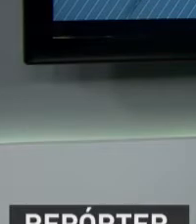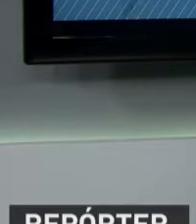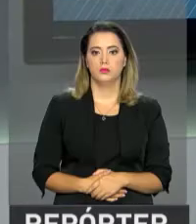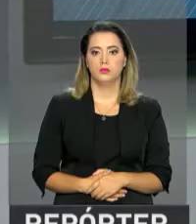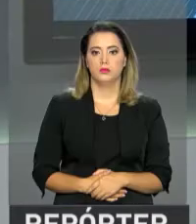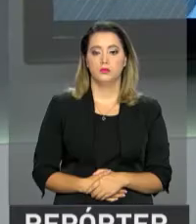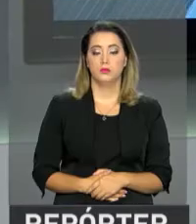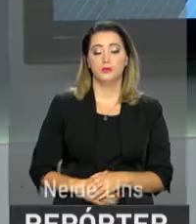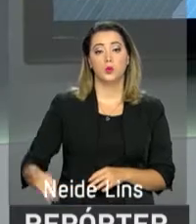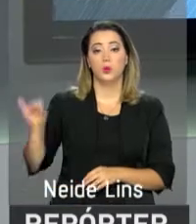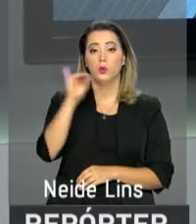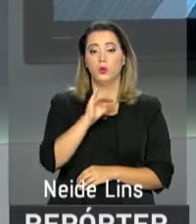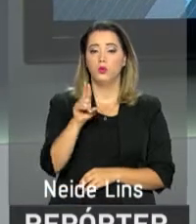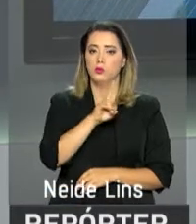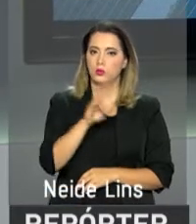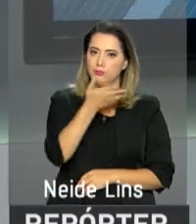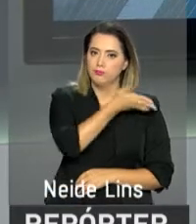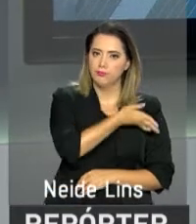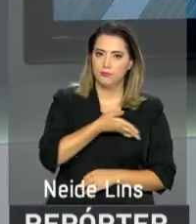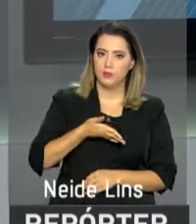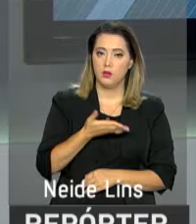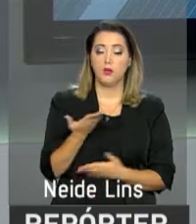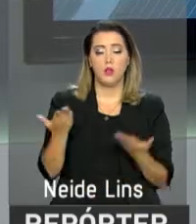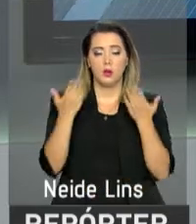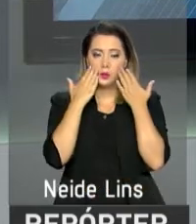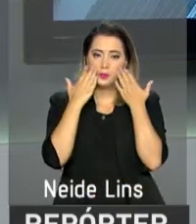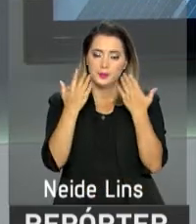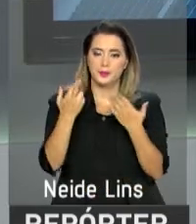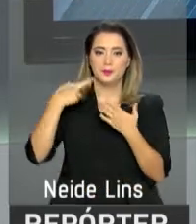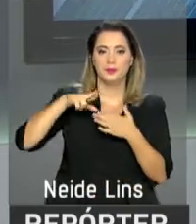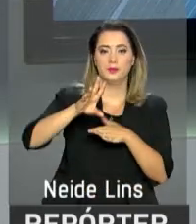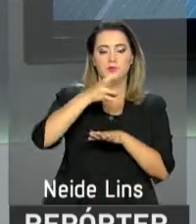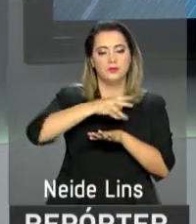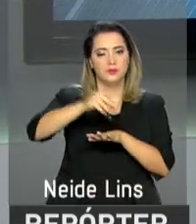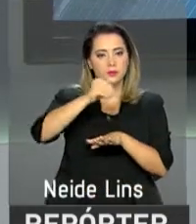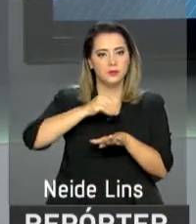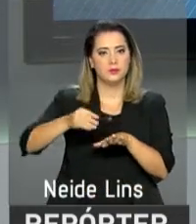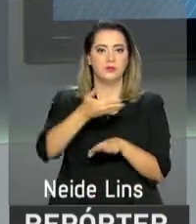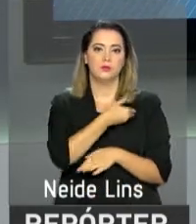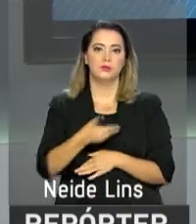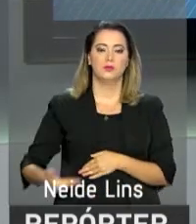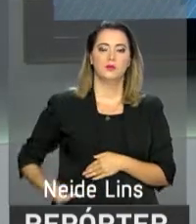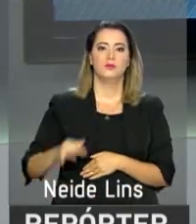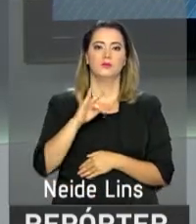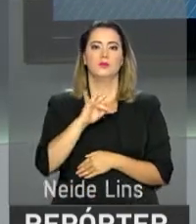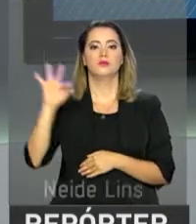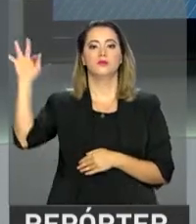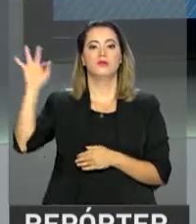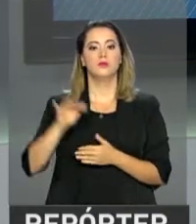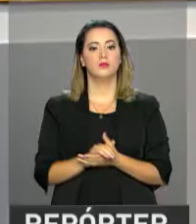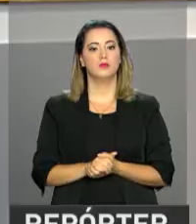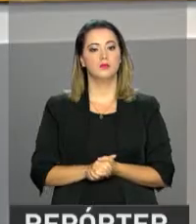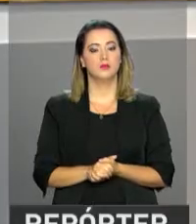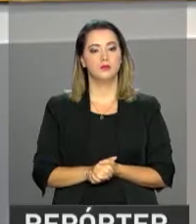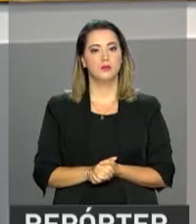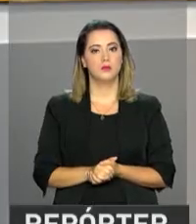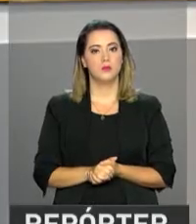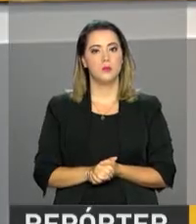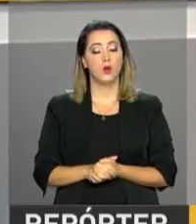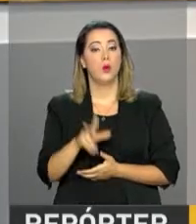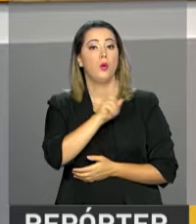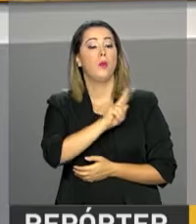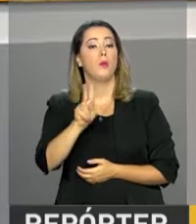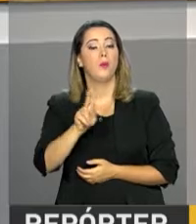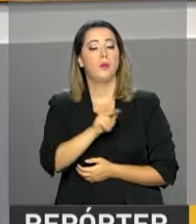olá eu sou país há dias e está no ar mais uma edição do repórter nbr as notícias do governo federal o